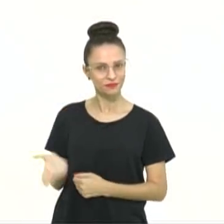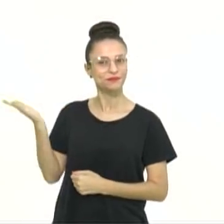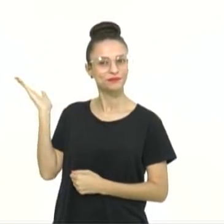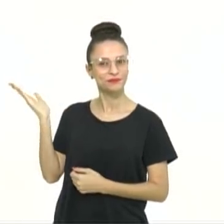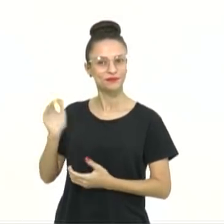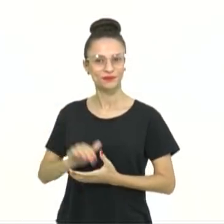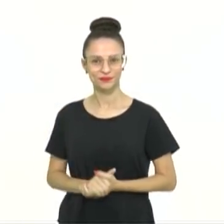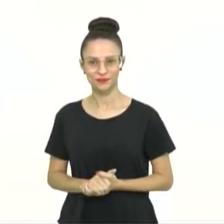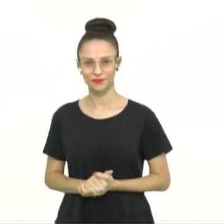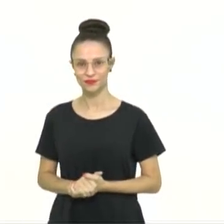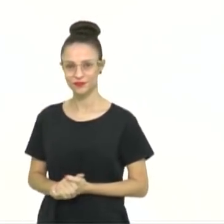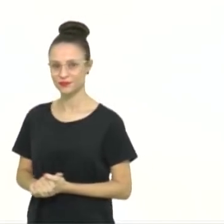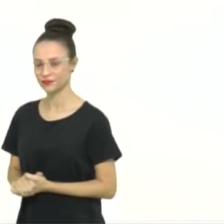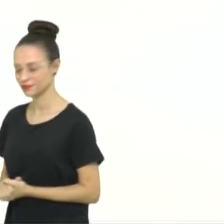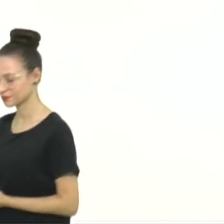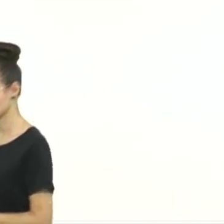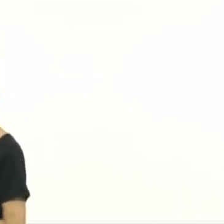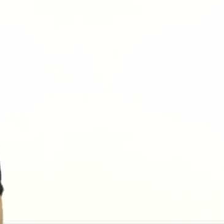aí!